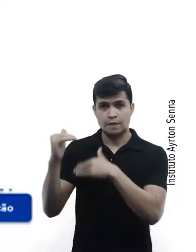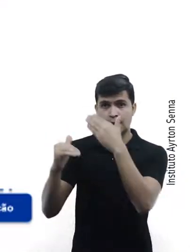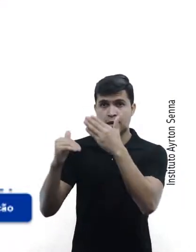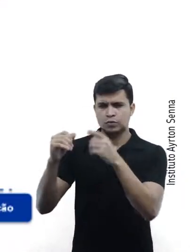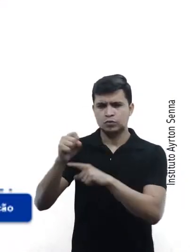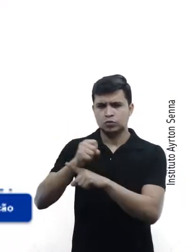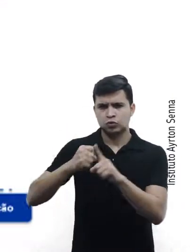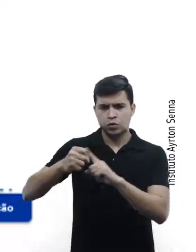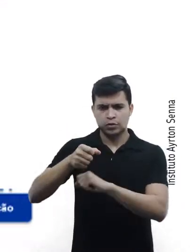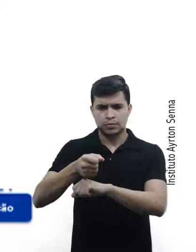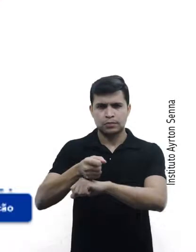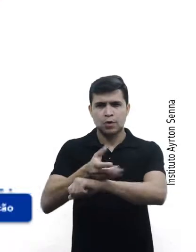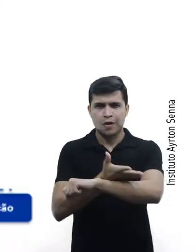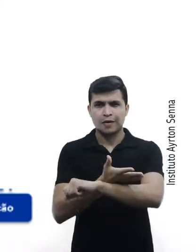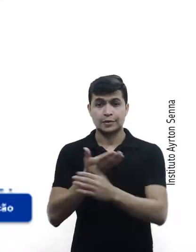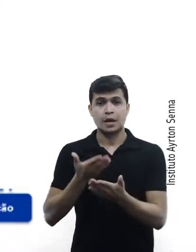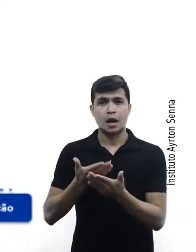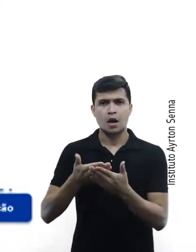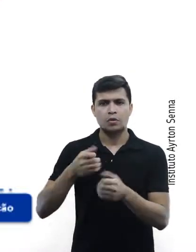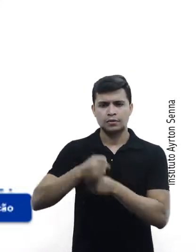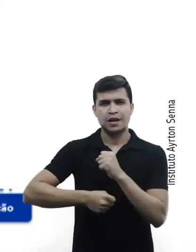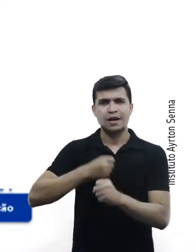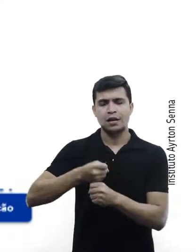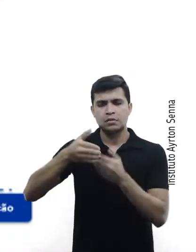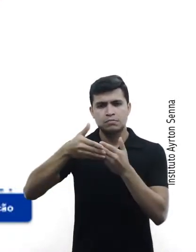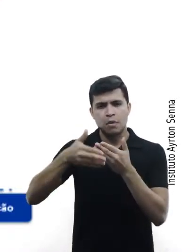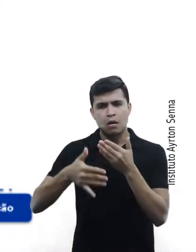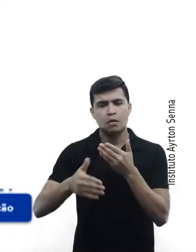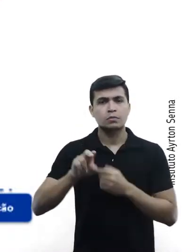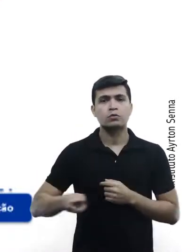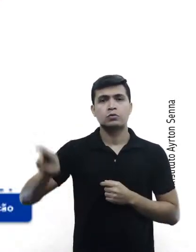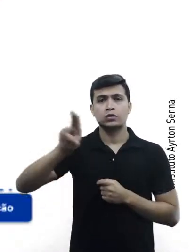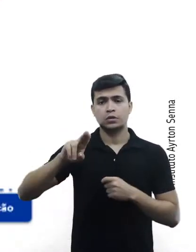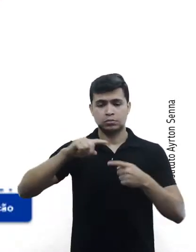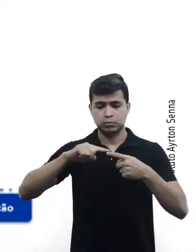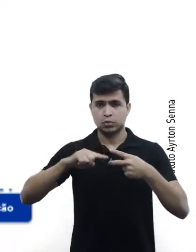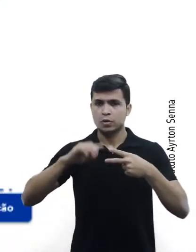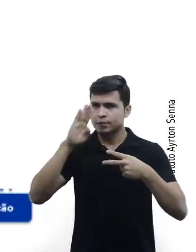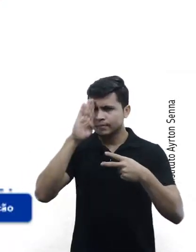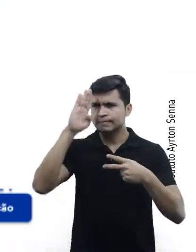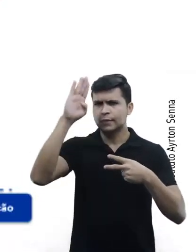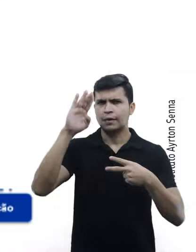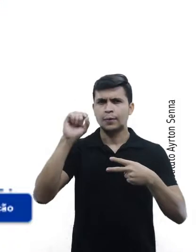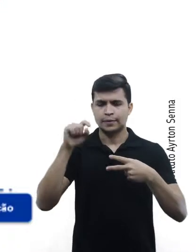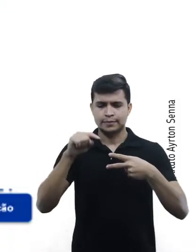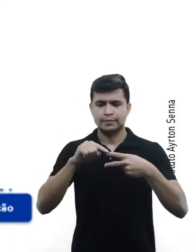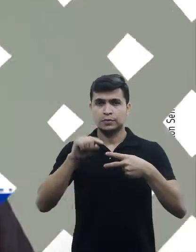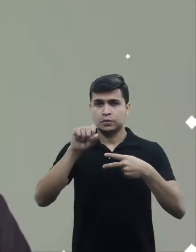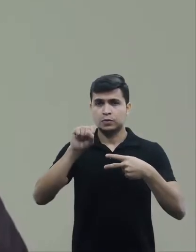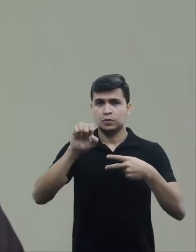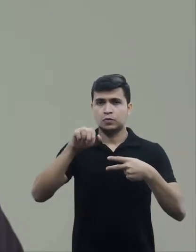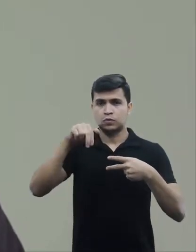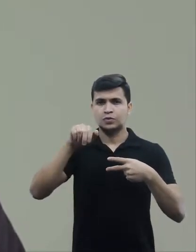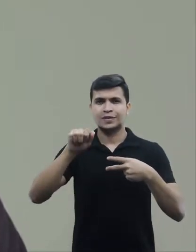desenvolvimento de competências socioemocionais ao longo do período letivo, por meio do uso de dois instrumentos para avaliação,